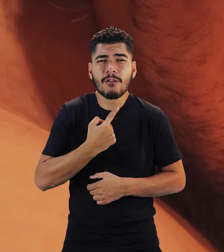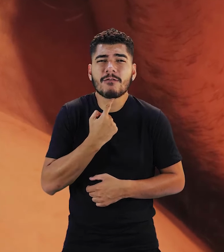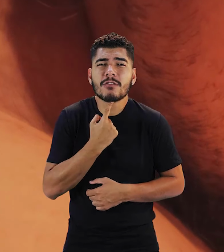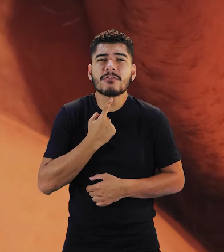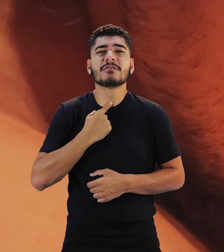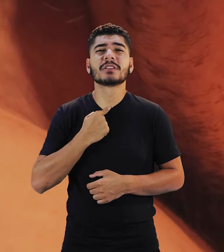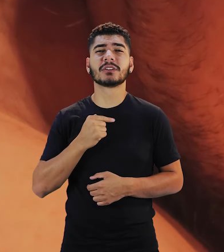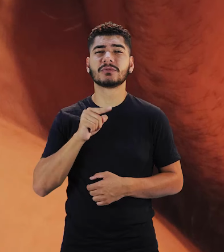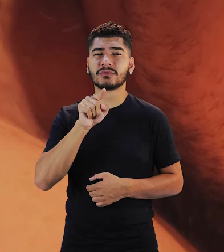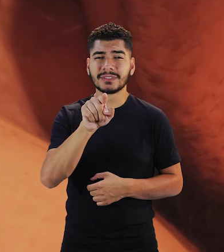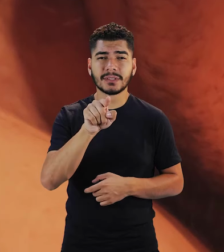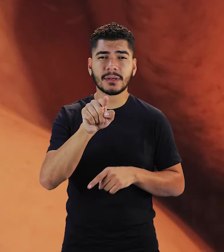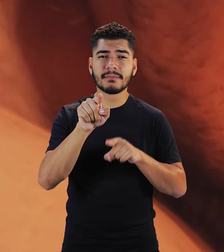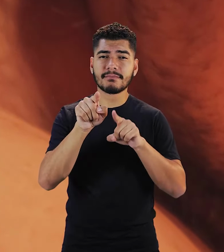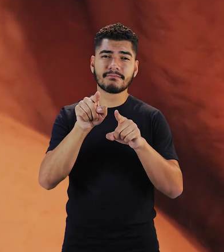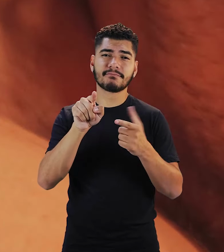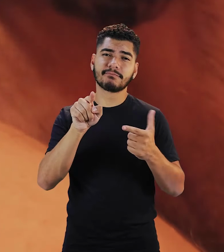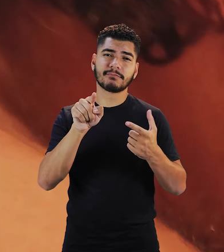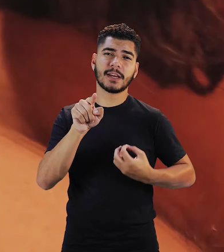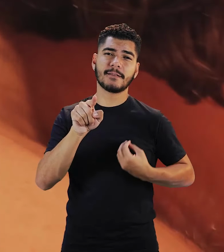você não estava aqui.